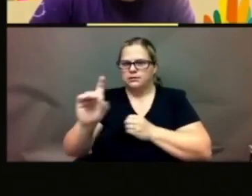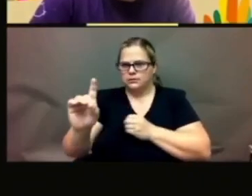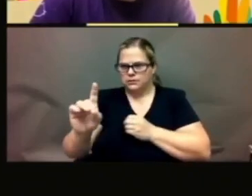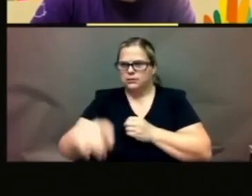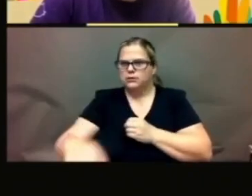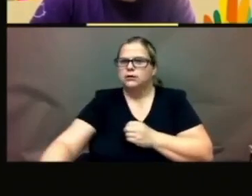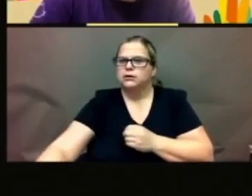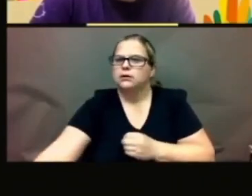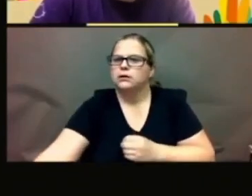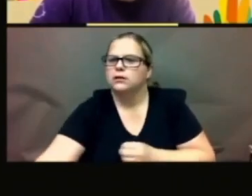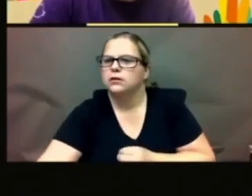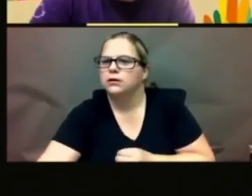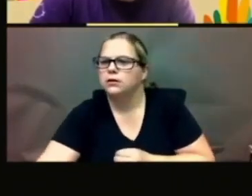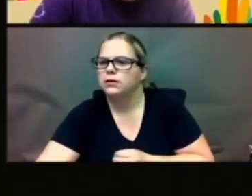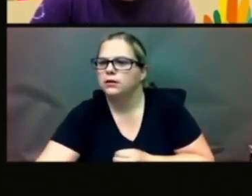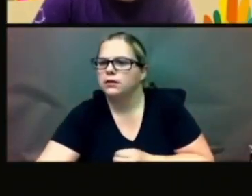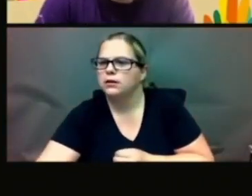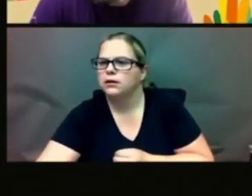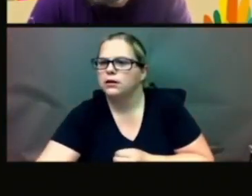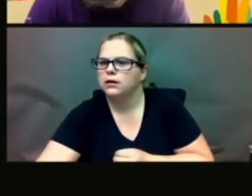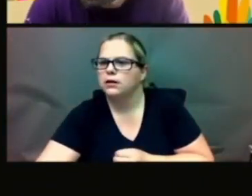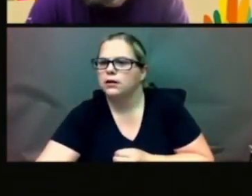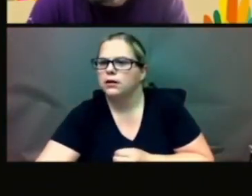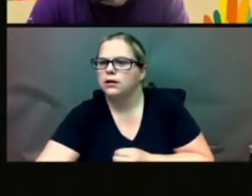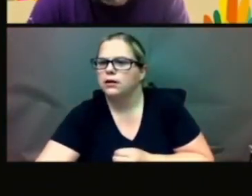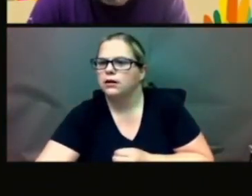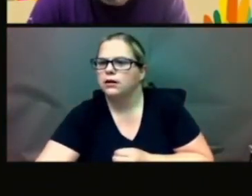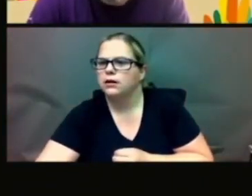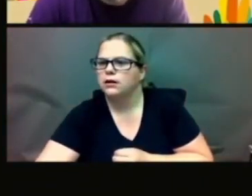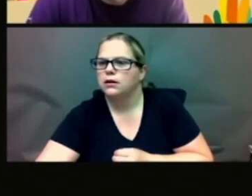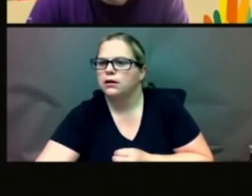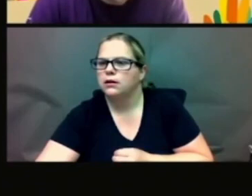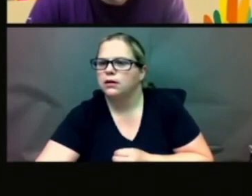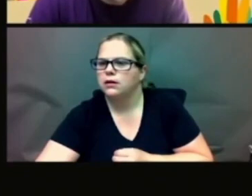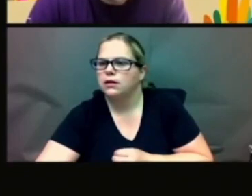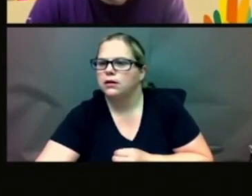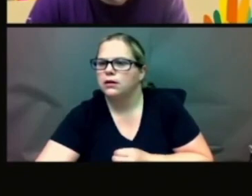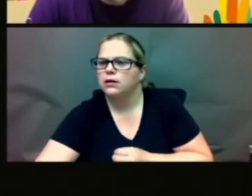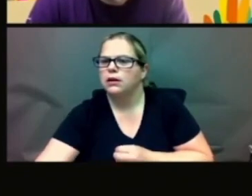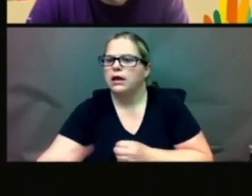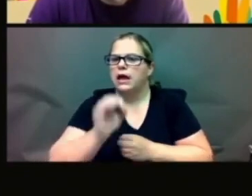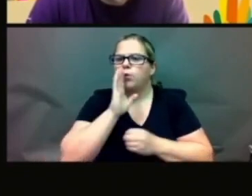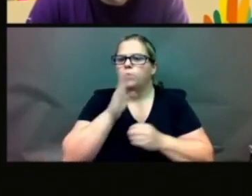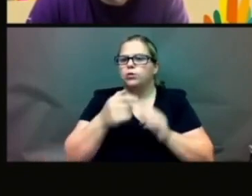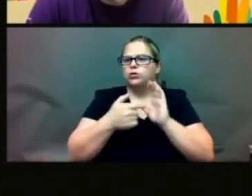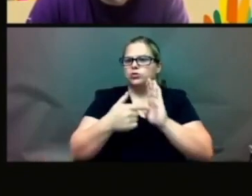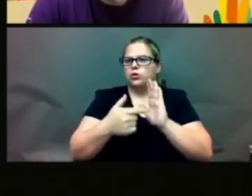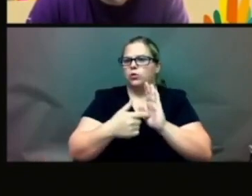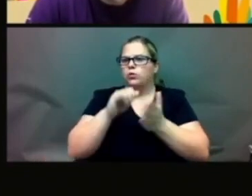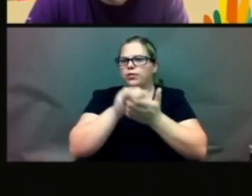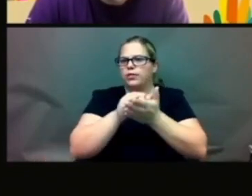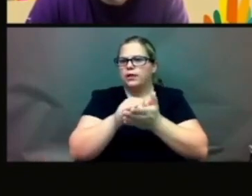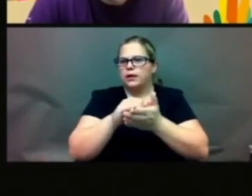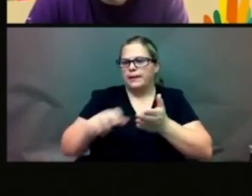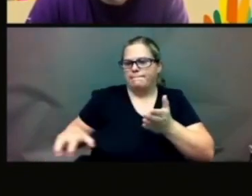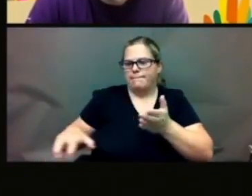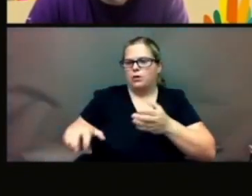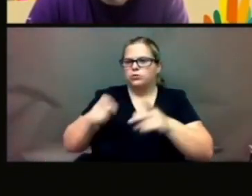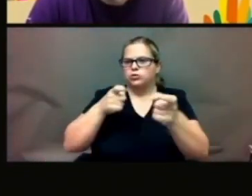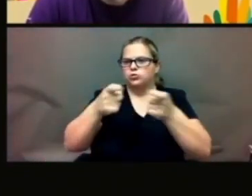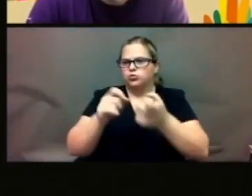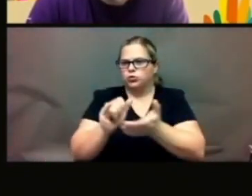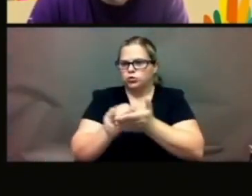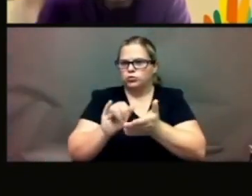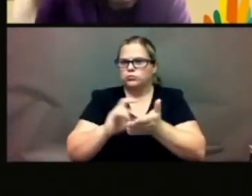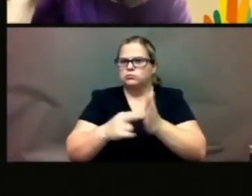entradas aqui do lado. Nós temos também outras partes do equipamento. Mas eu quero mostrar uma coisa maneira aqui